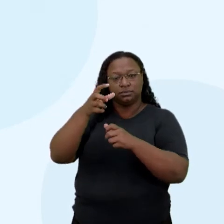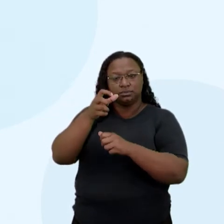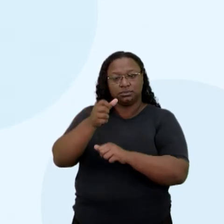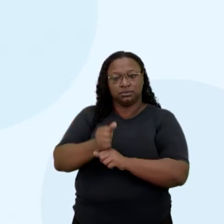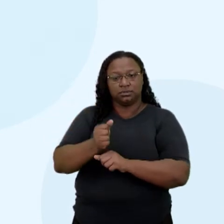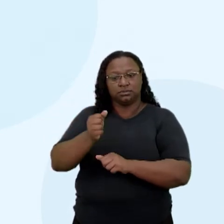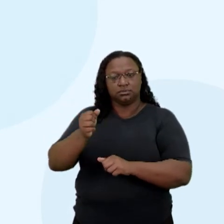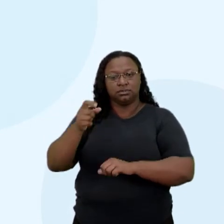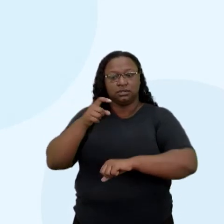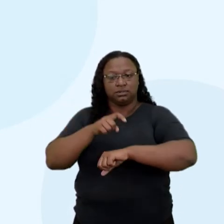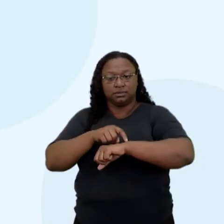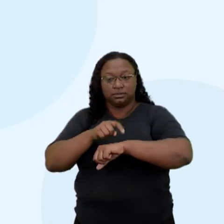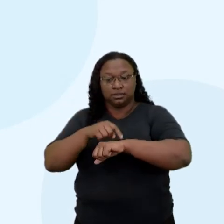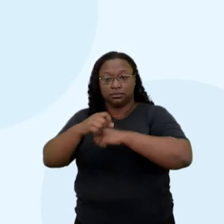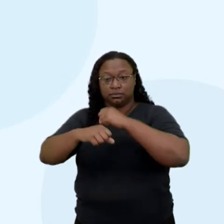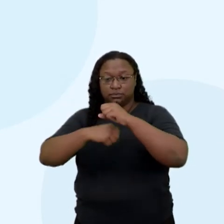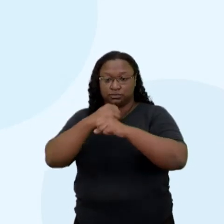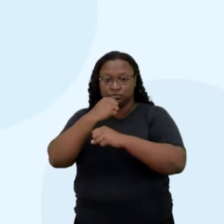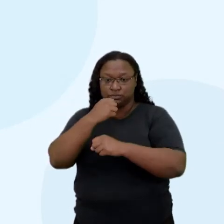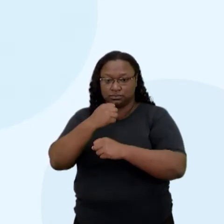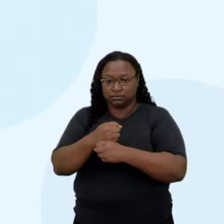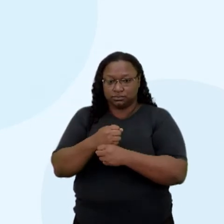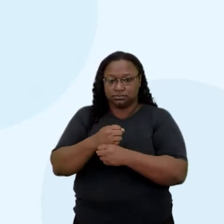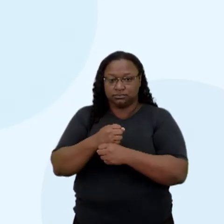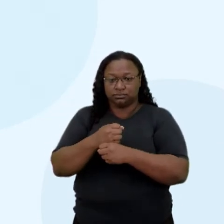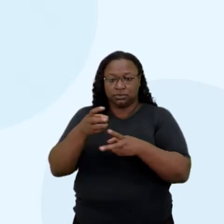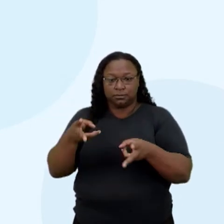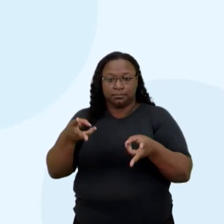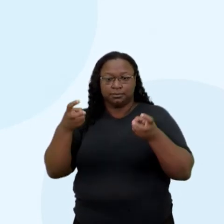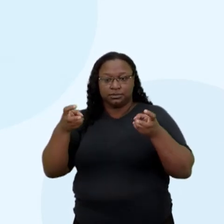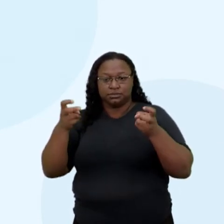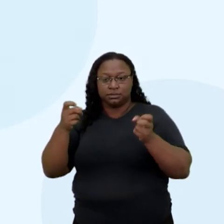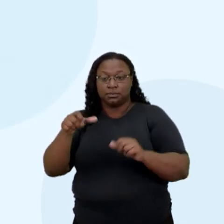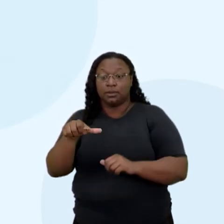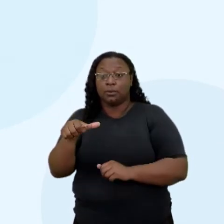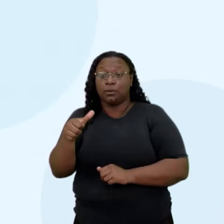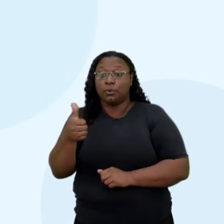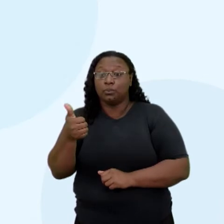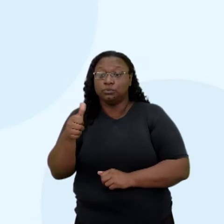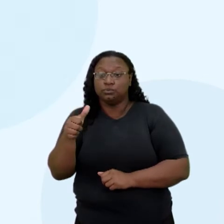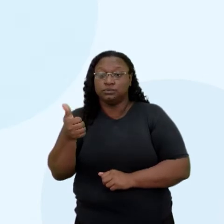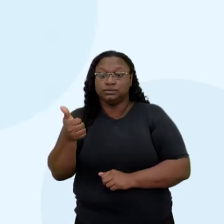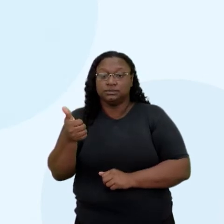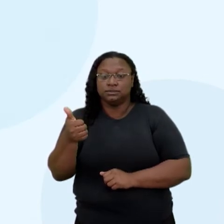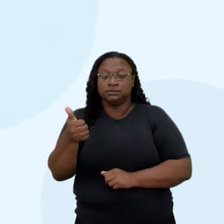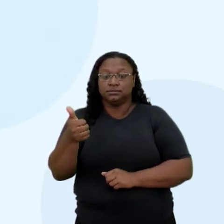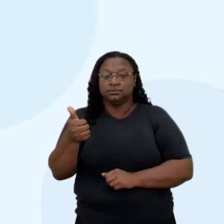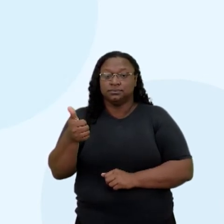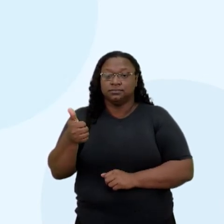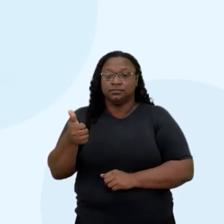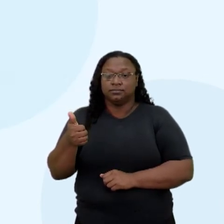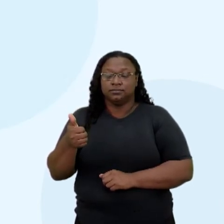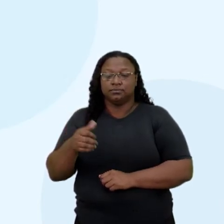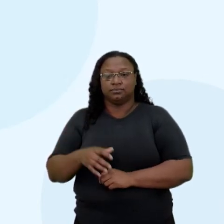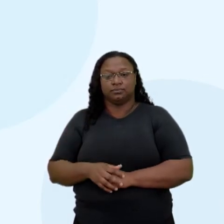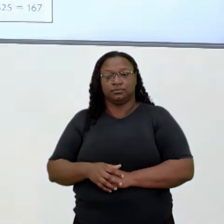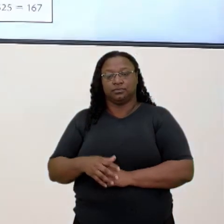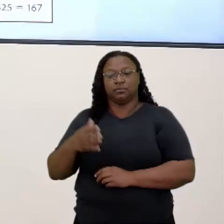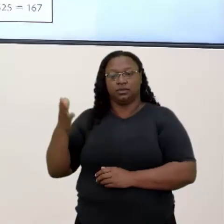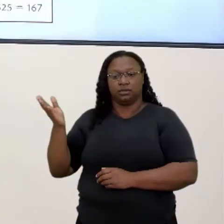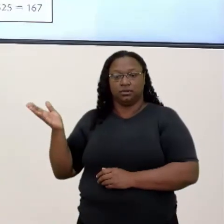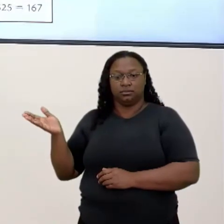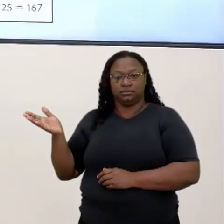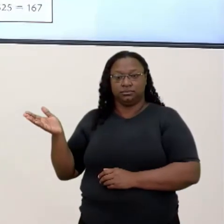do tempo aí que a gente está analisando, que pode perceber aqui no caso são quantos? São 11, então é um valor muito importante, por quê? Porque ela é